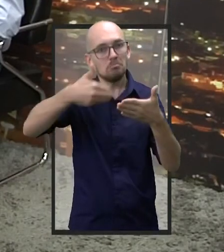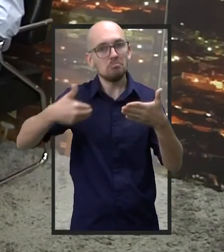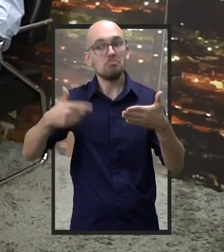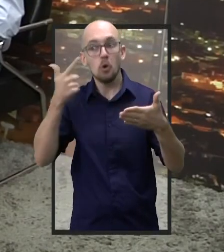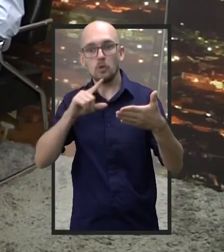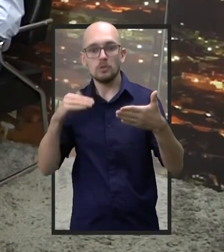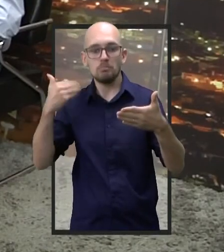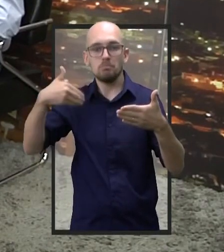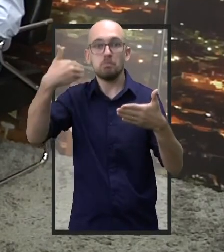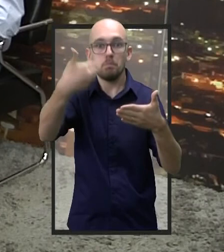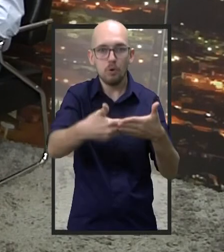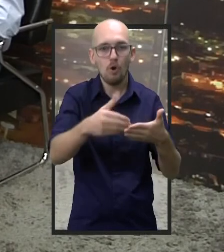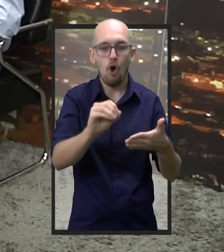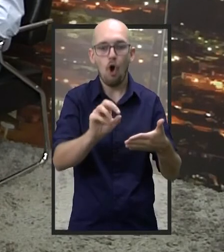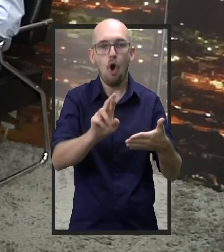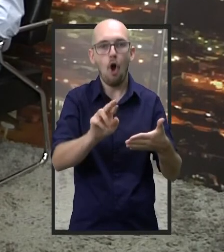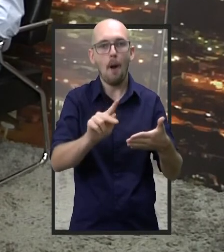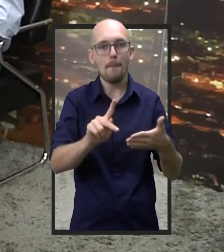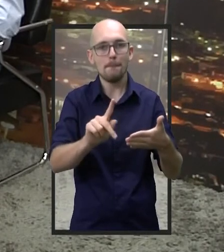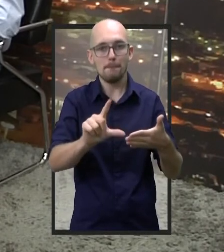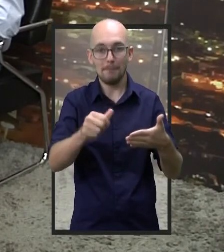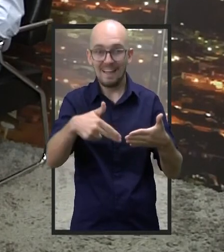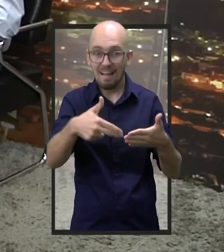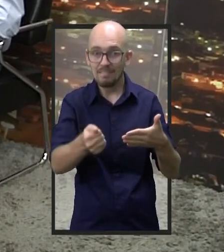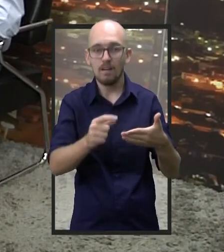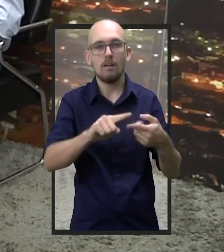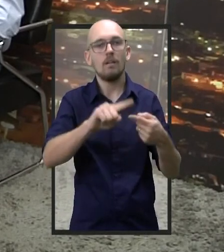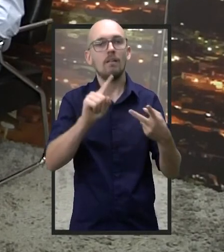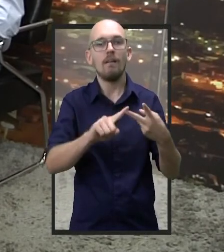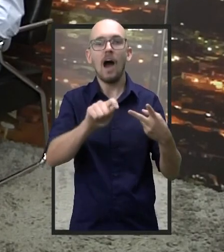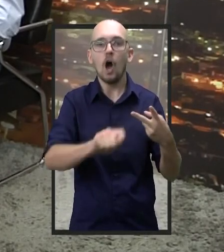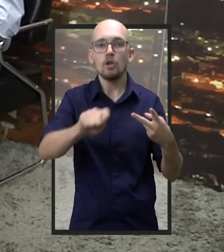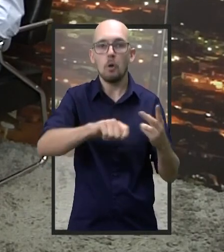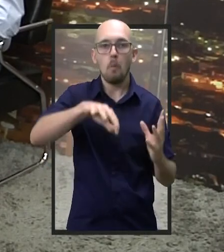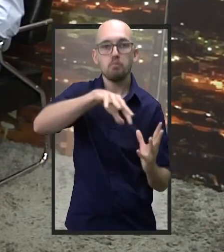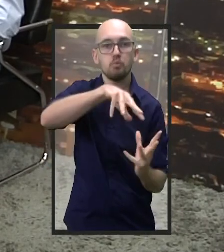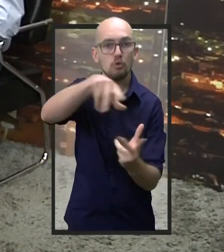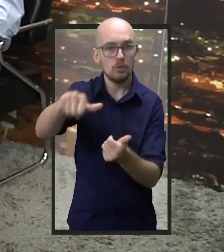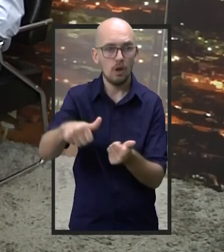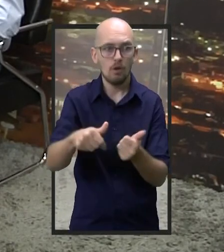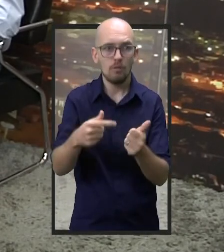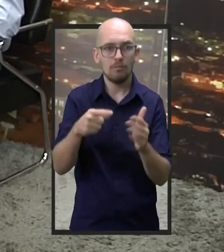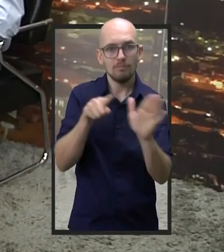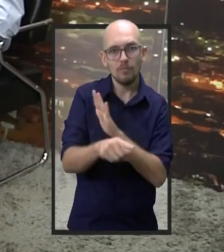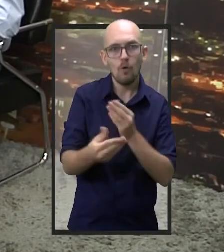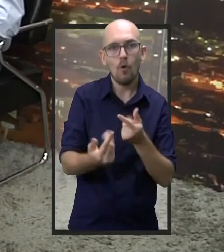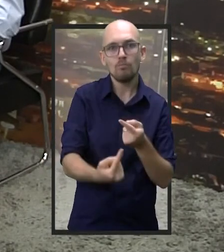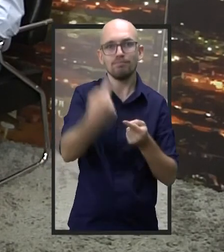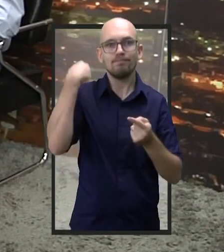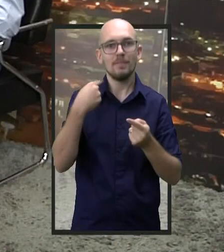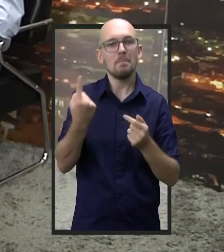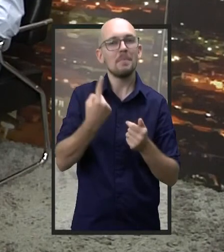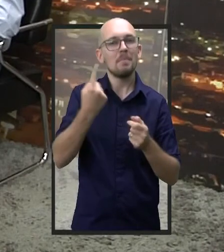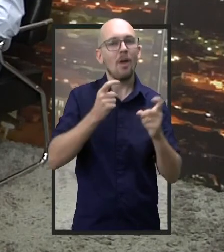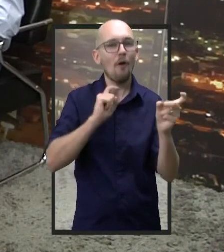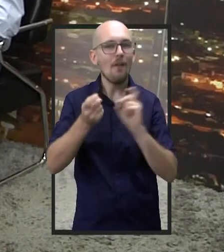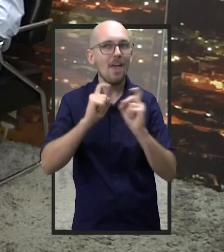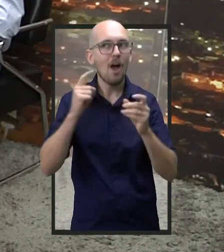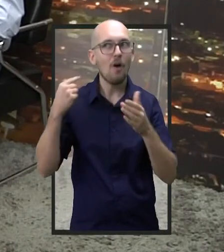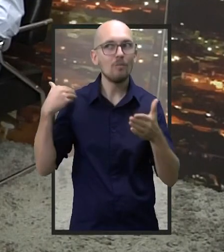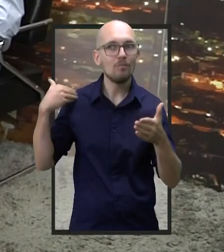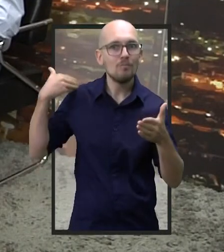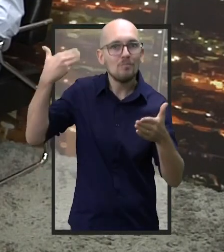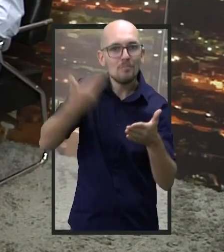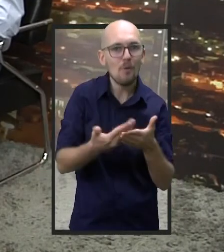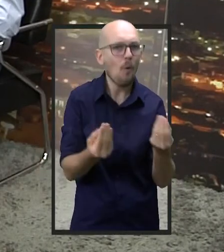até a Orplana, até a Associação Mundial, como foi a sua primeira reunião e como você chegou agora a esse feito